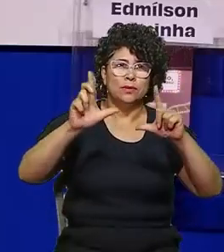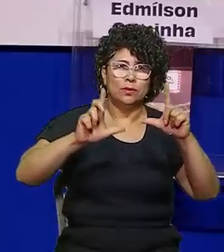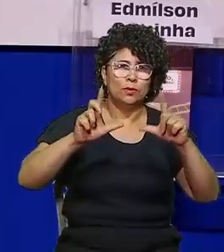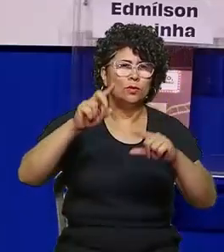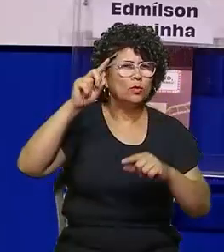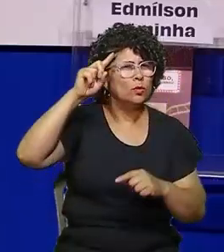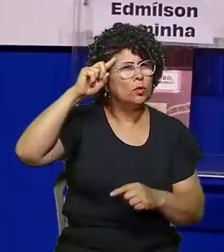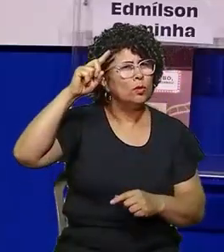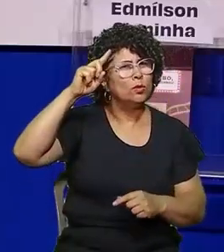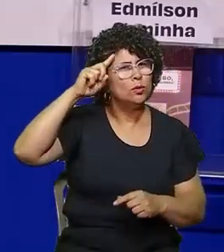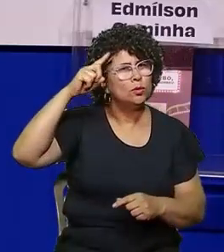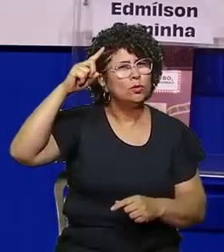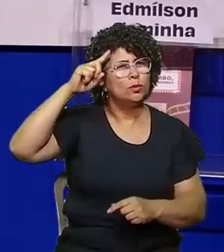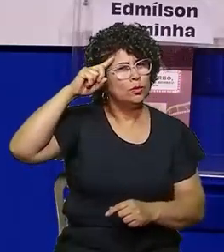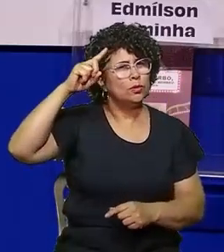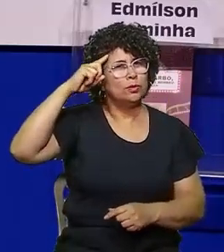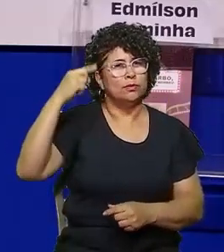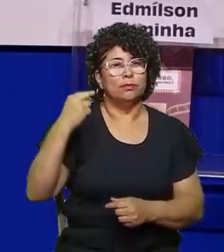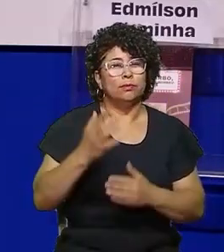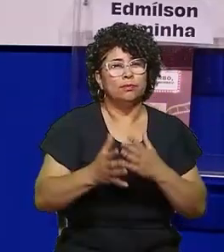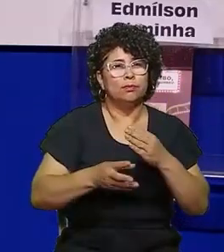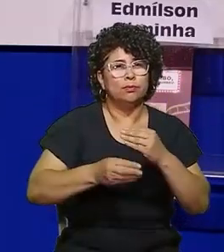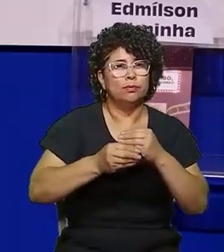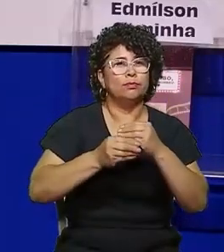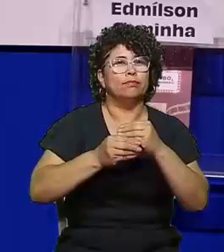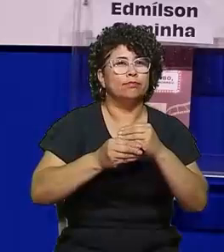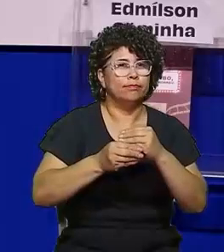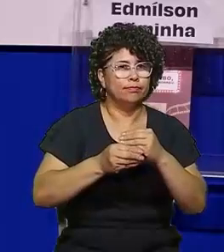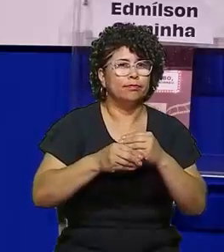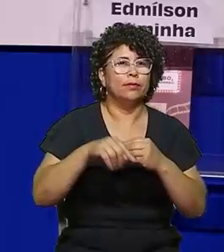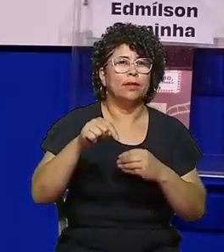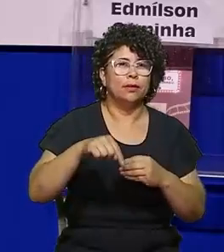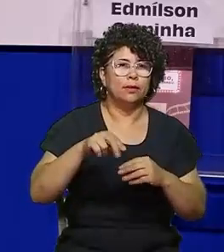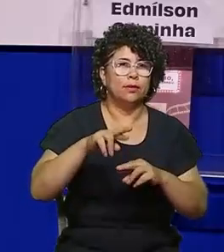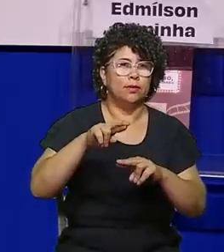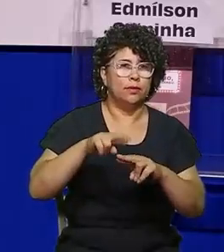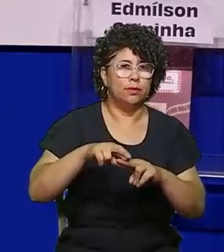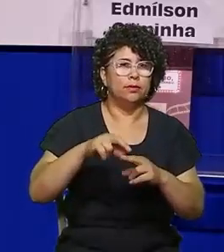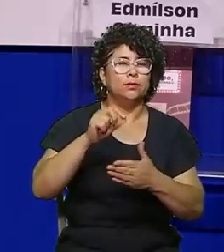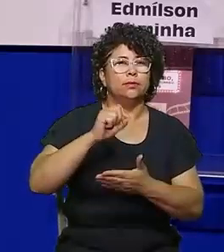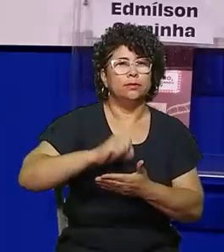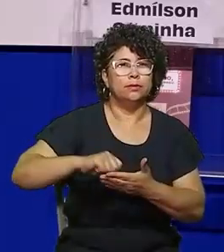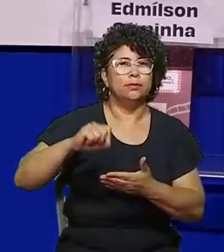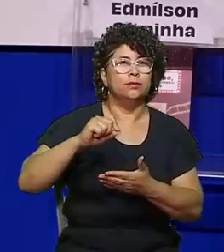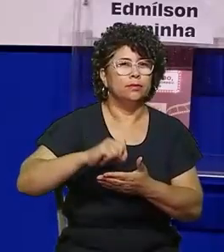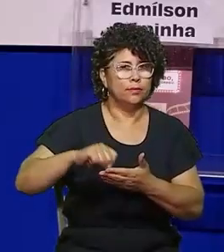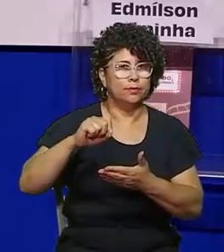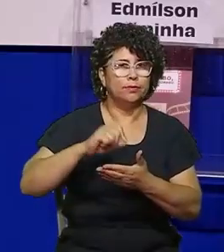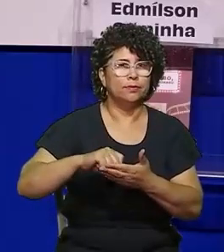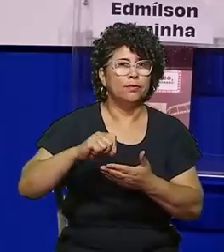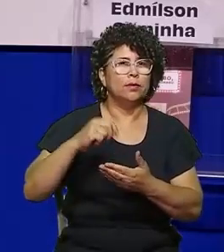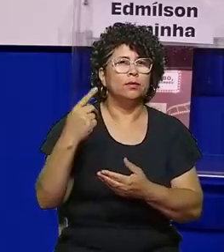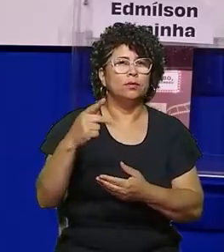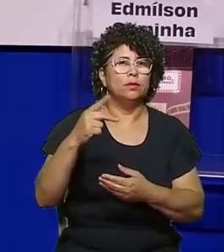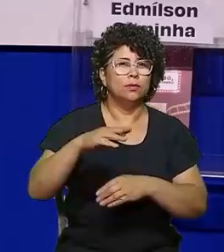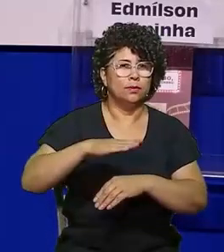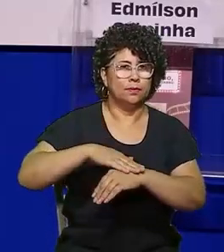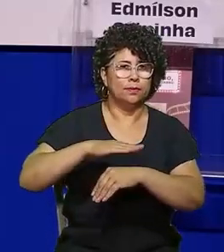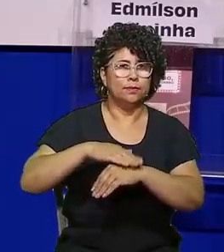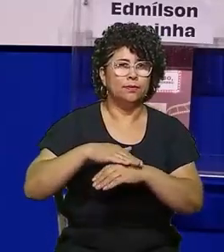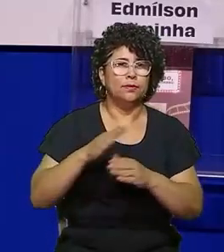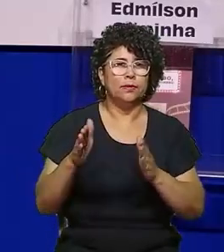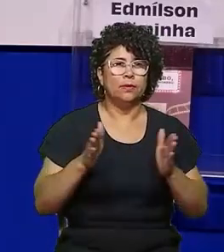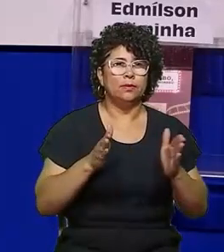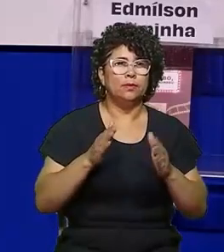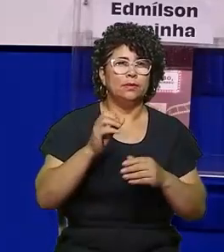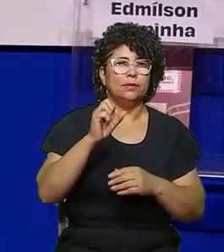eu queria começar com um comentário que o próprio Carlos escreveu, a segunda edição da Rosa do Povo, nos anos 80,